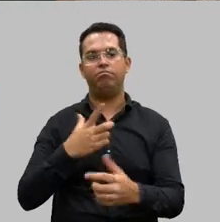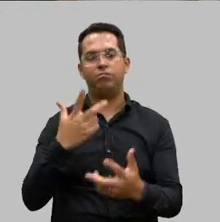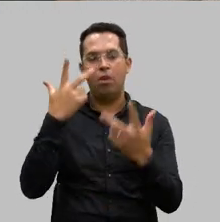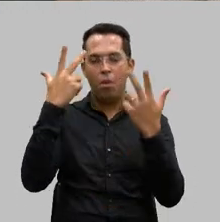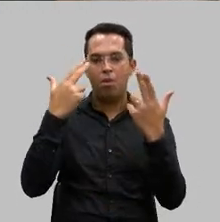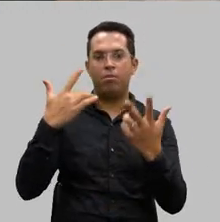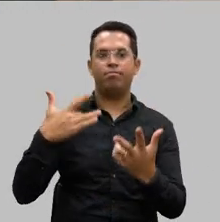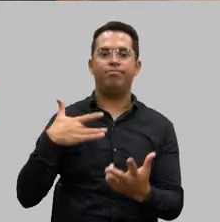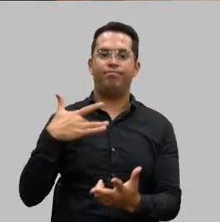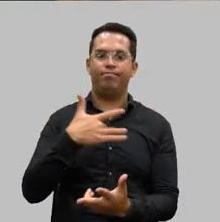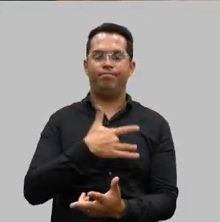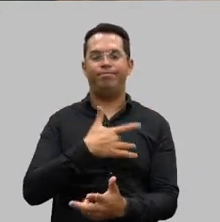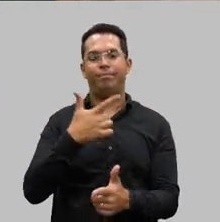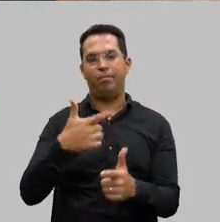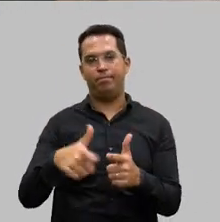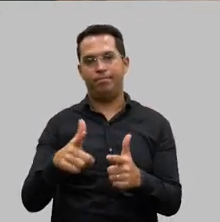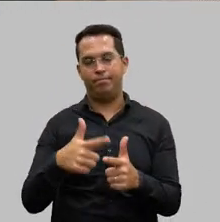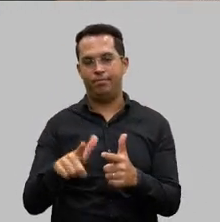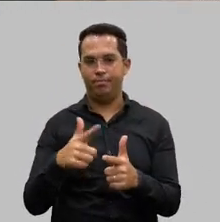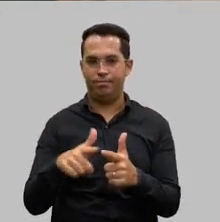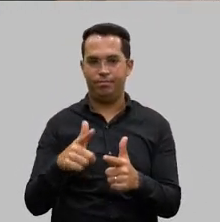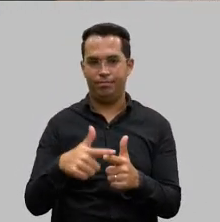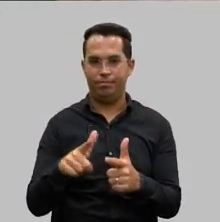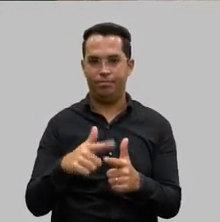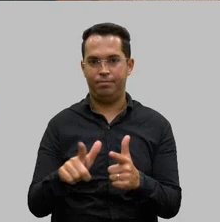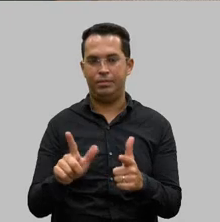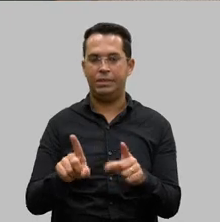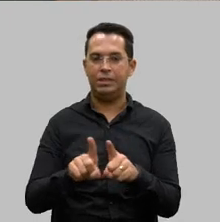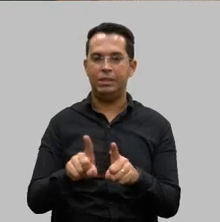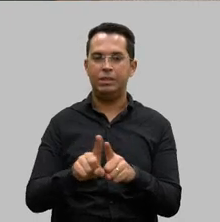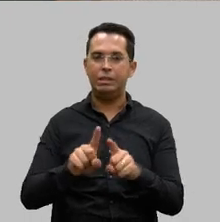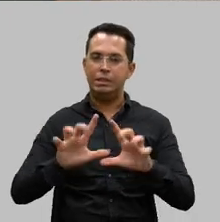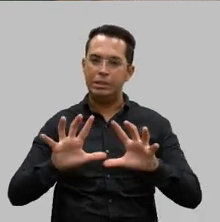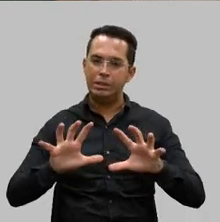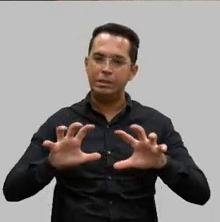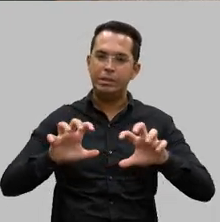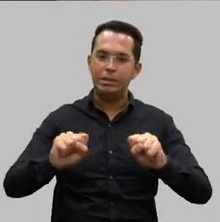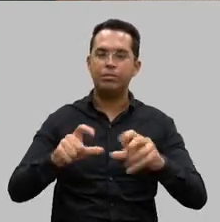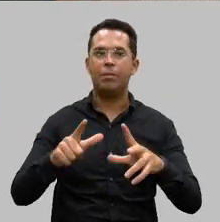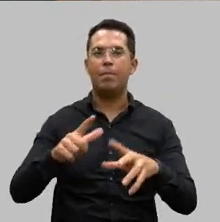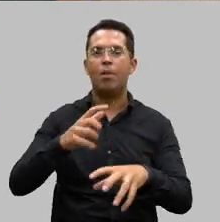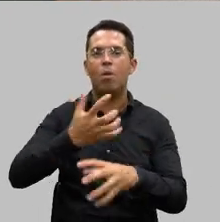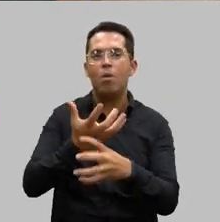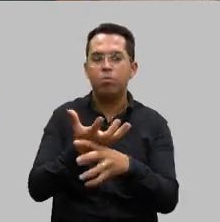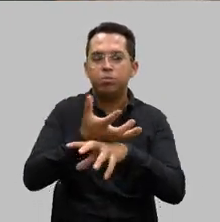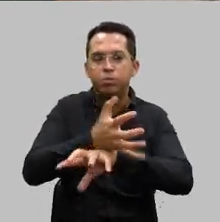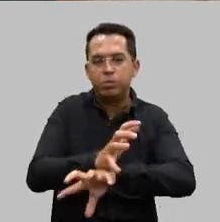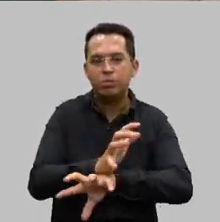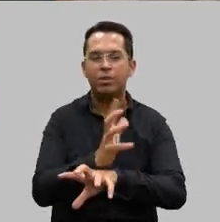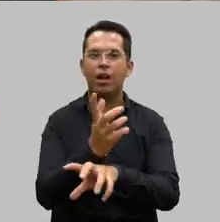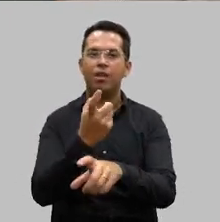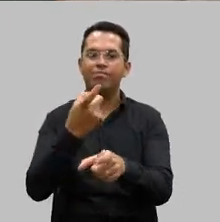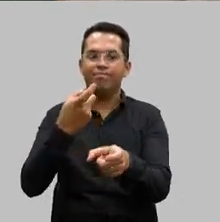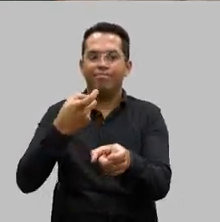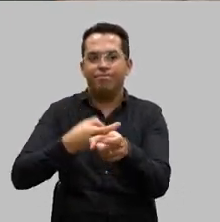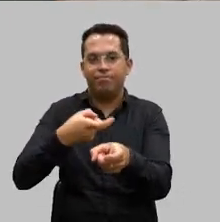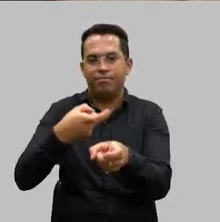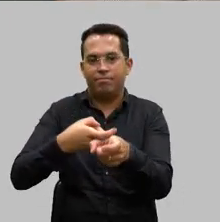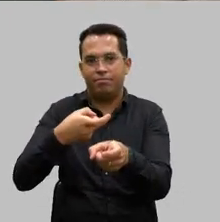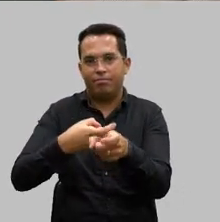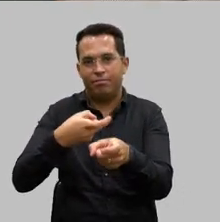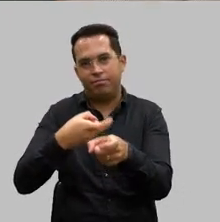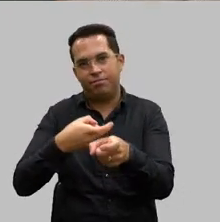o acometem geralmente são as artroses vai secando na na na palavra ass bem Popular vai